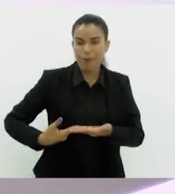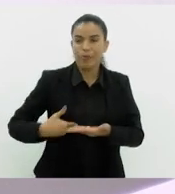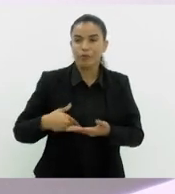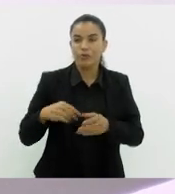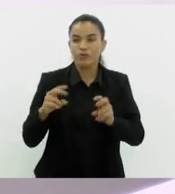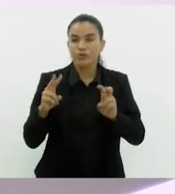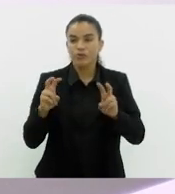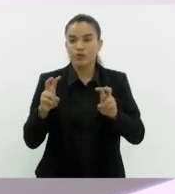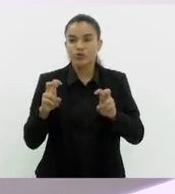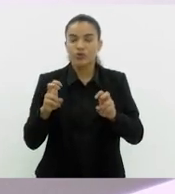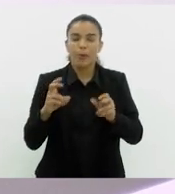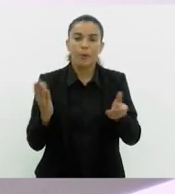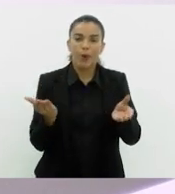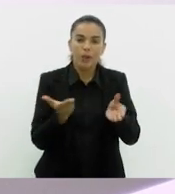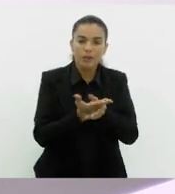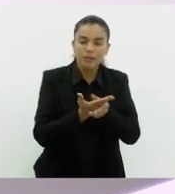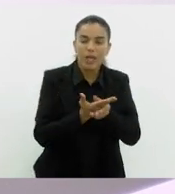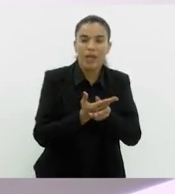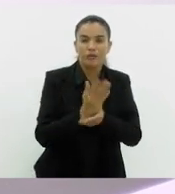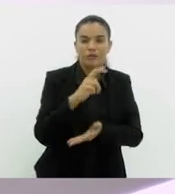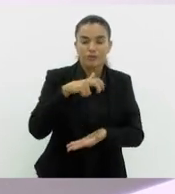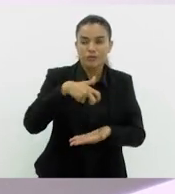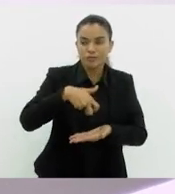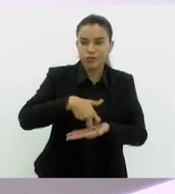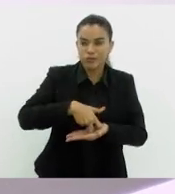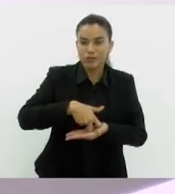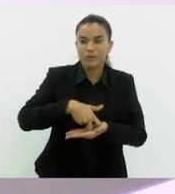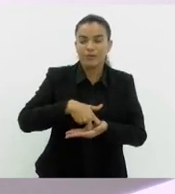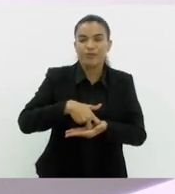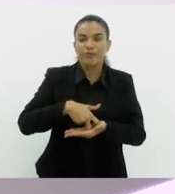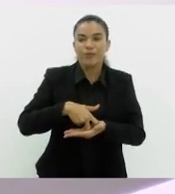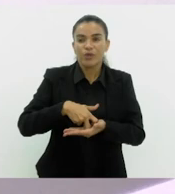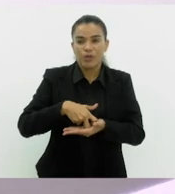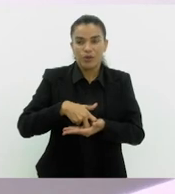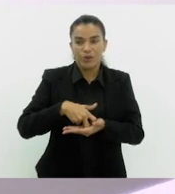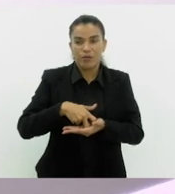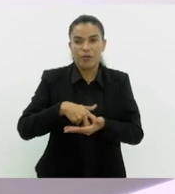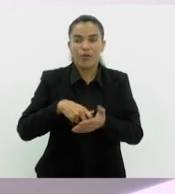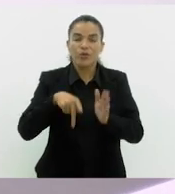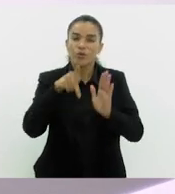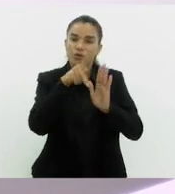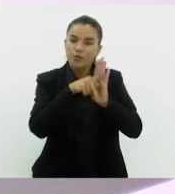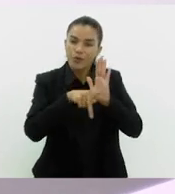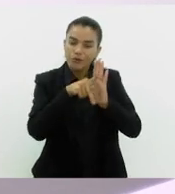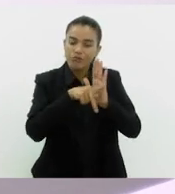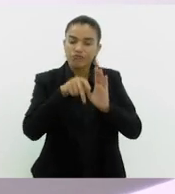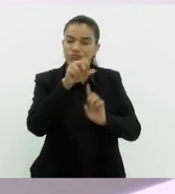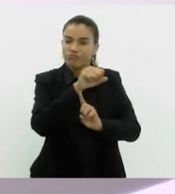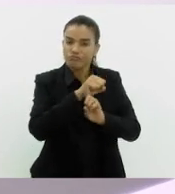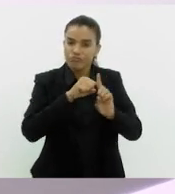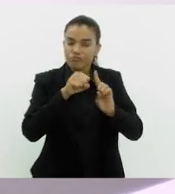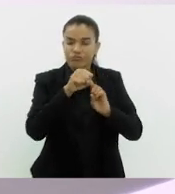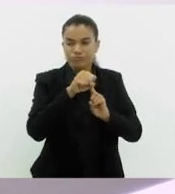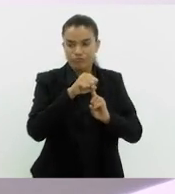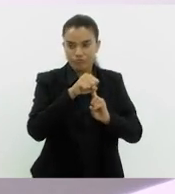transações penais para esses projetos sociais que têm